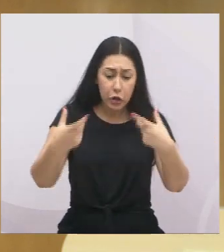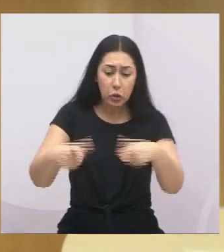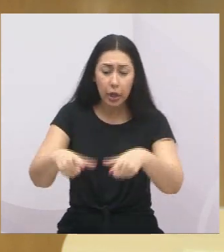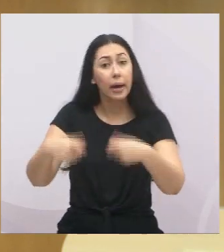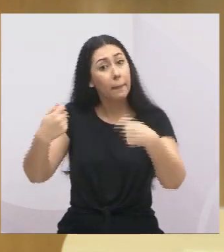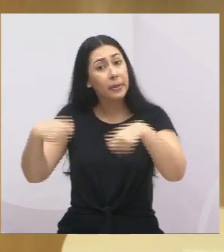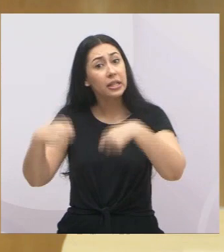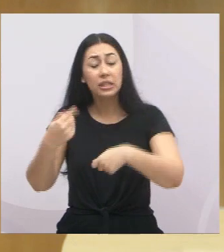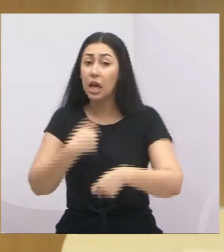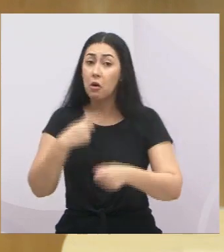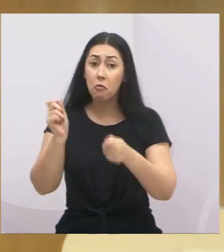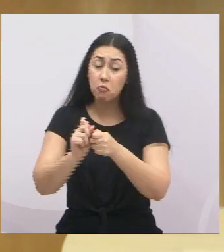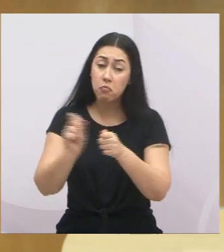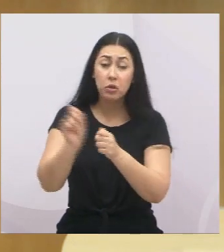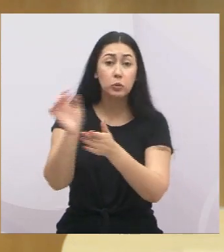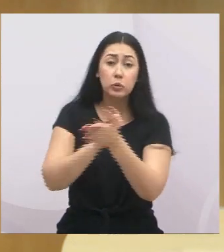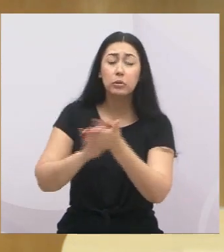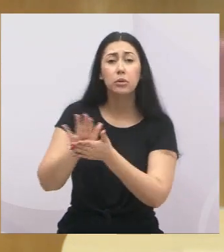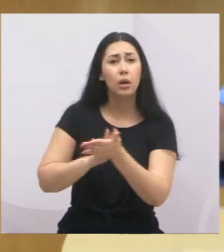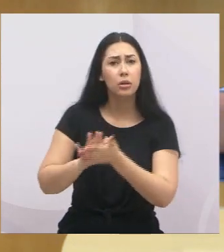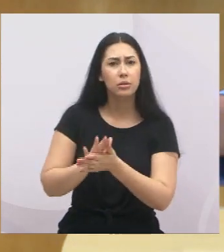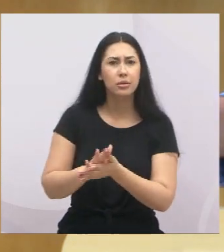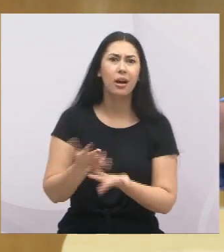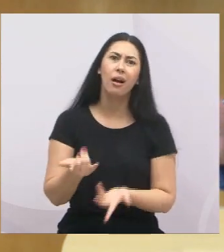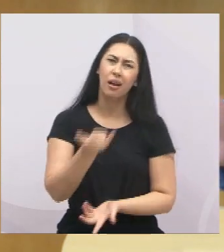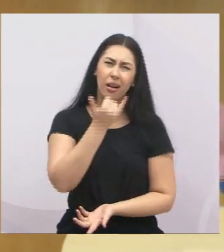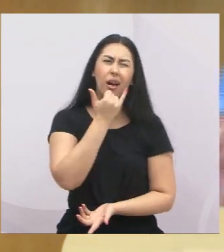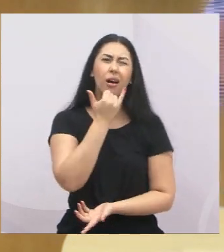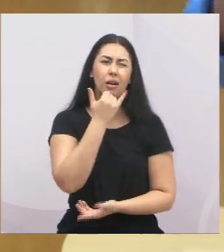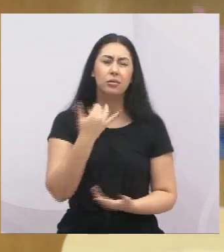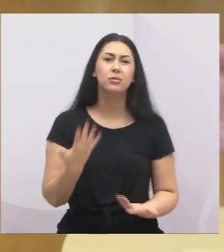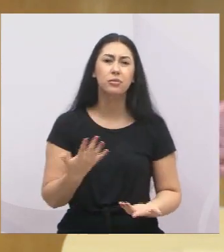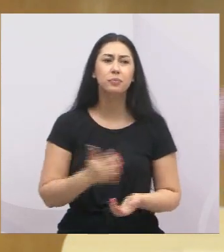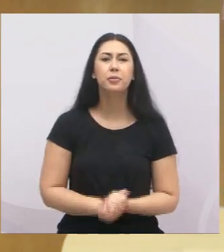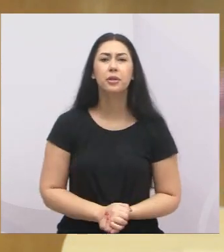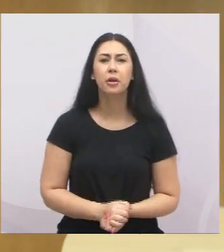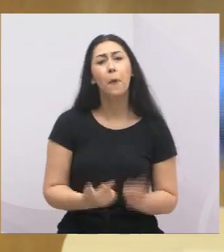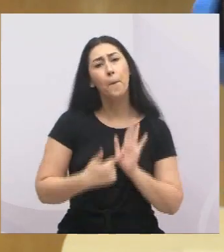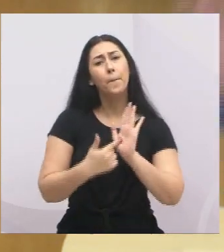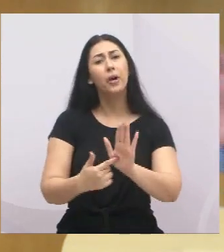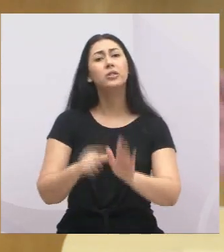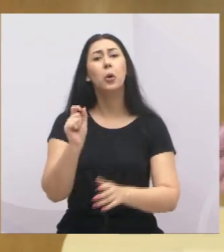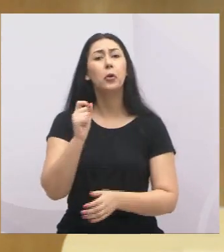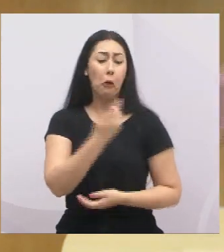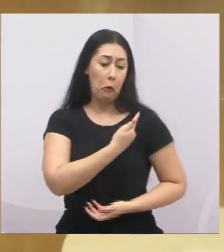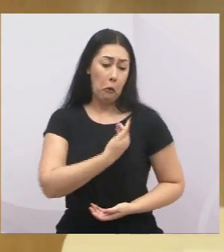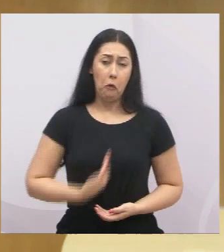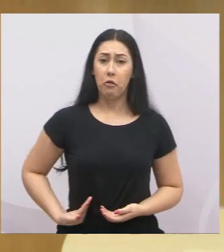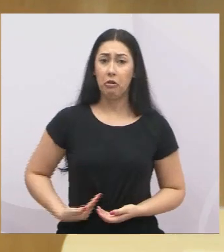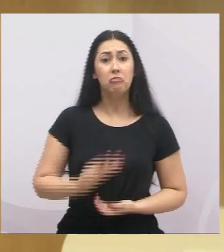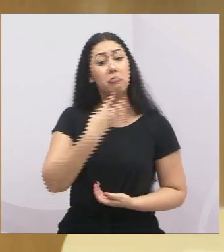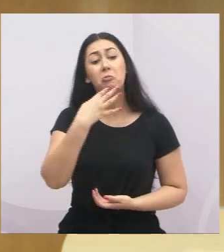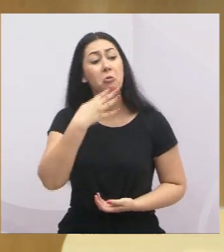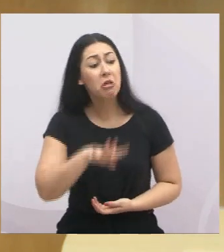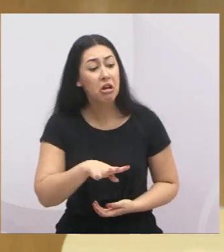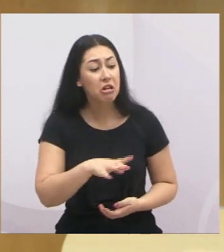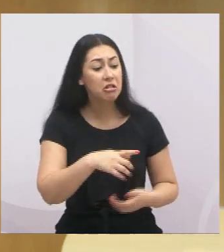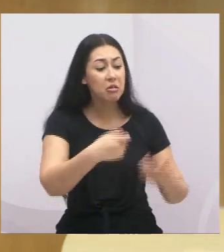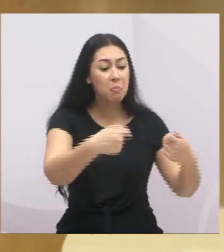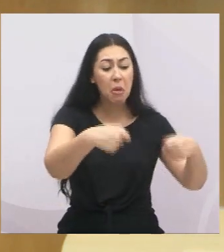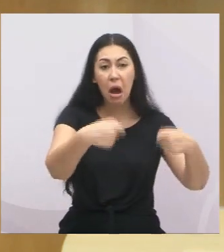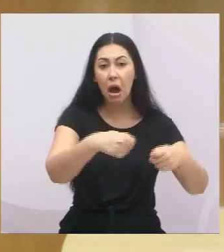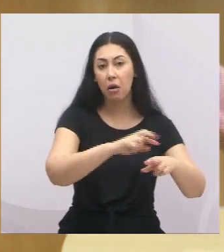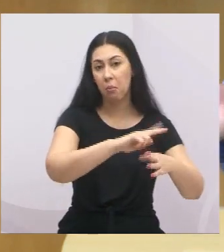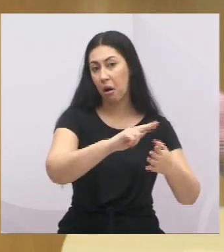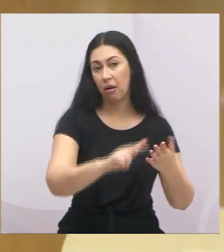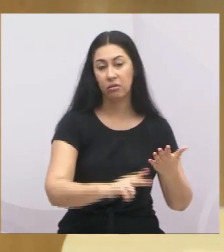na Vila de Baixo, onde o ônibus passa, me desculpe, prova que o governo não conhece a realidade do bairro.